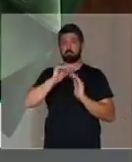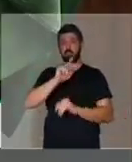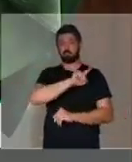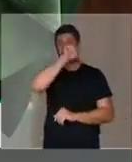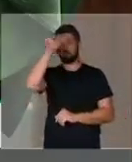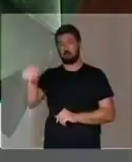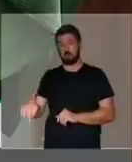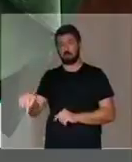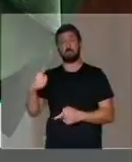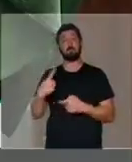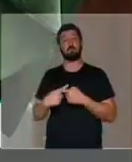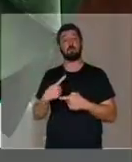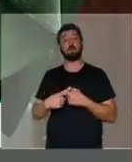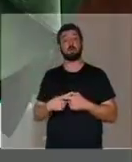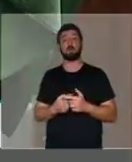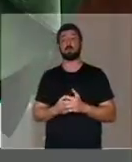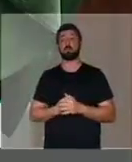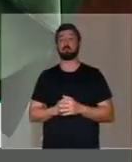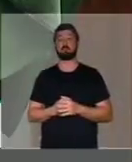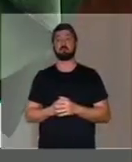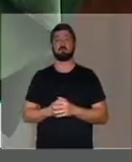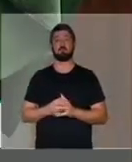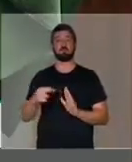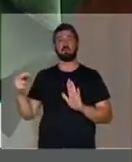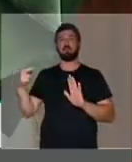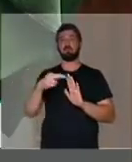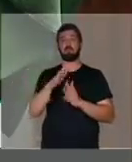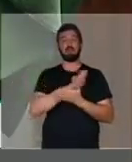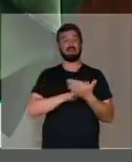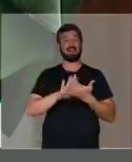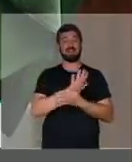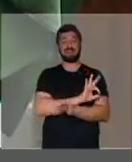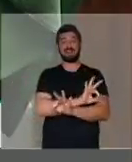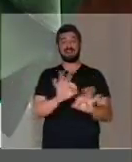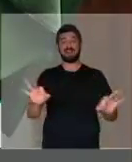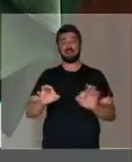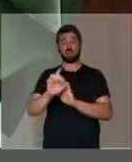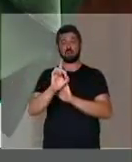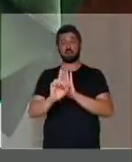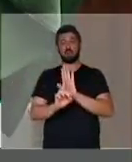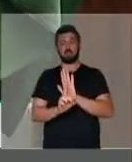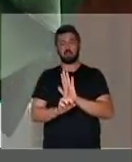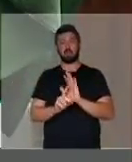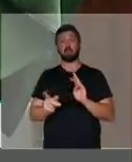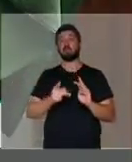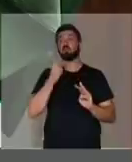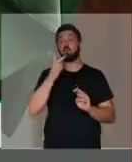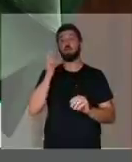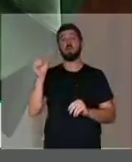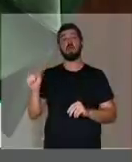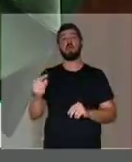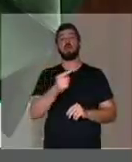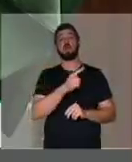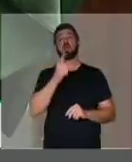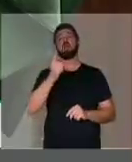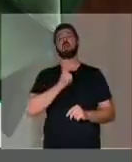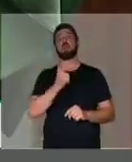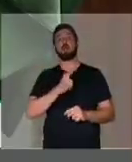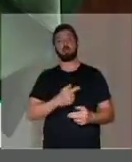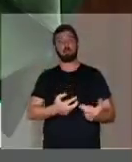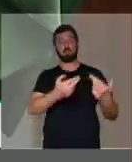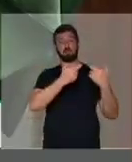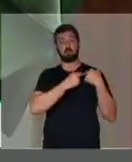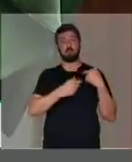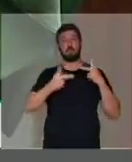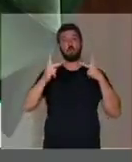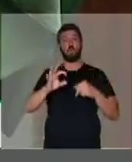requisitadas, uma vez que não há referência expressa no decreto, indicando que elas estarão revestidas do